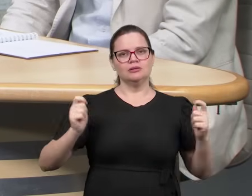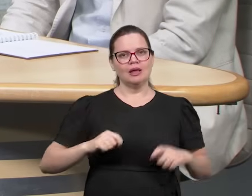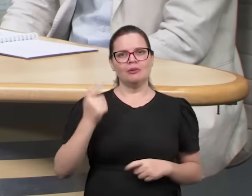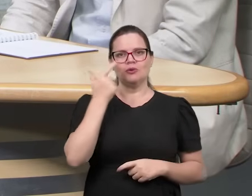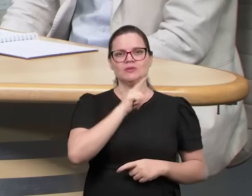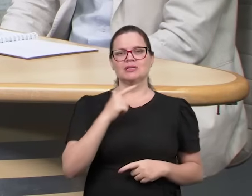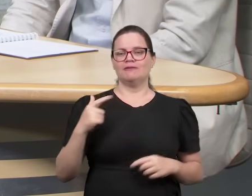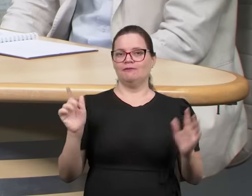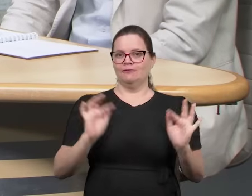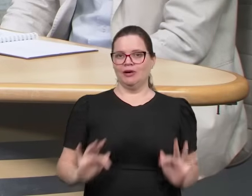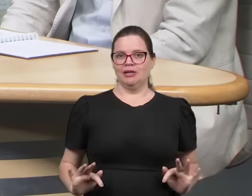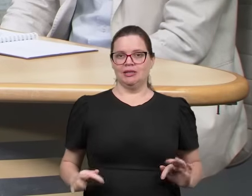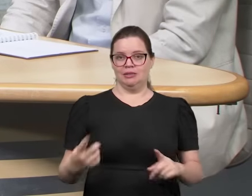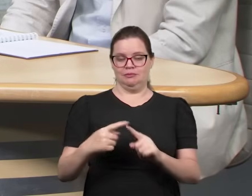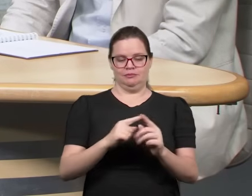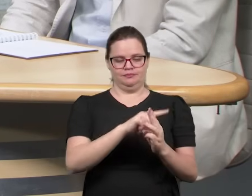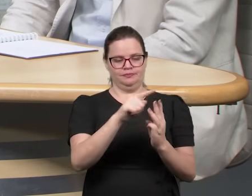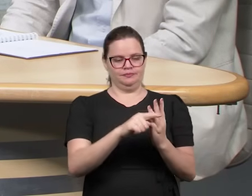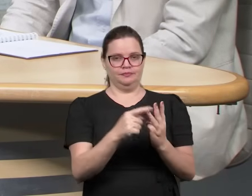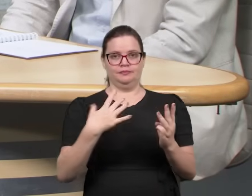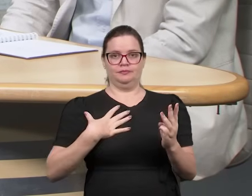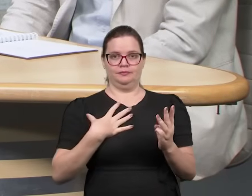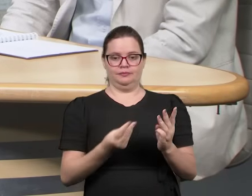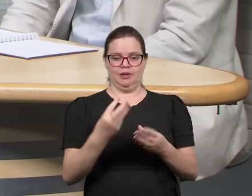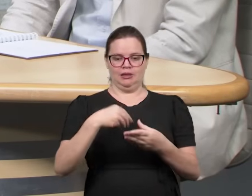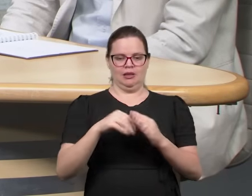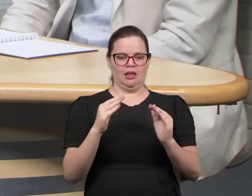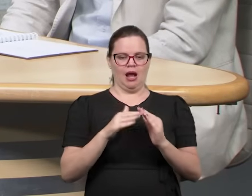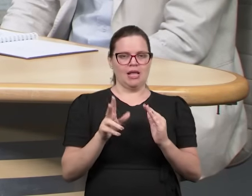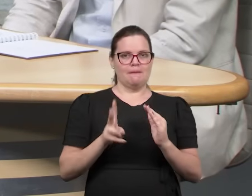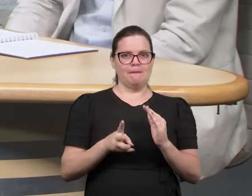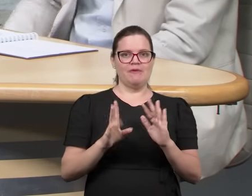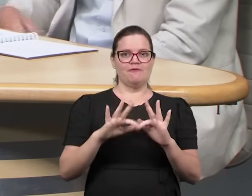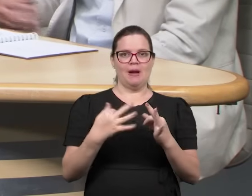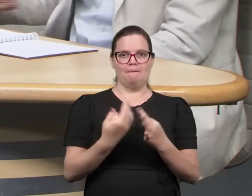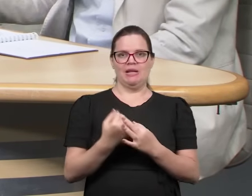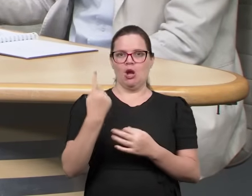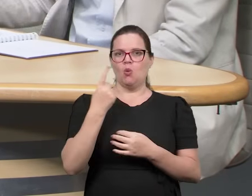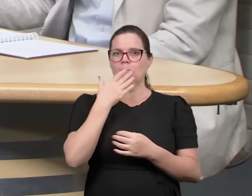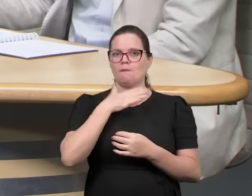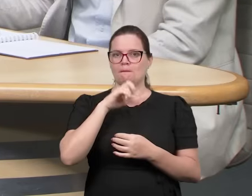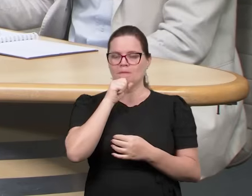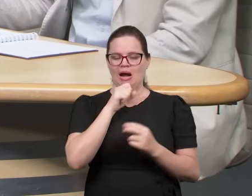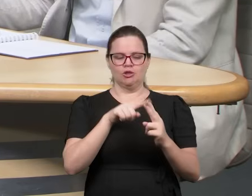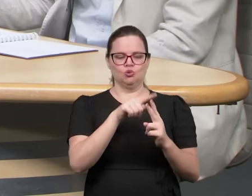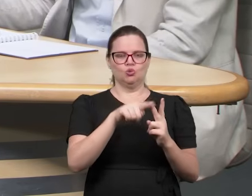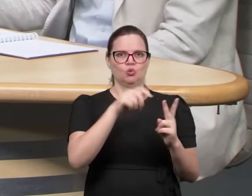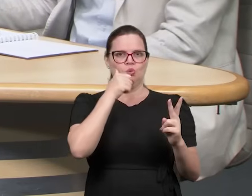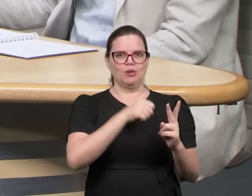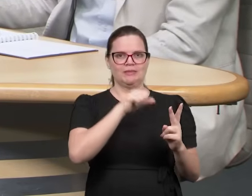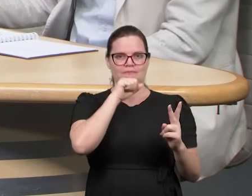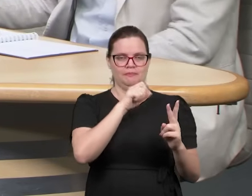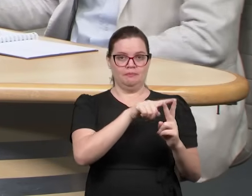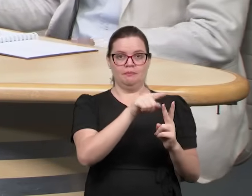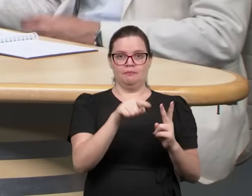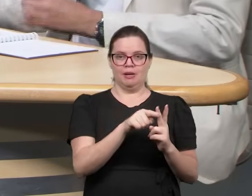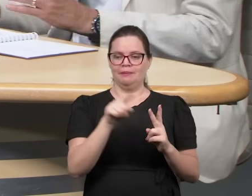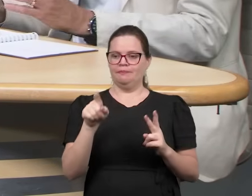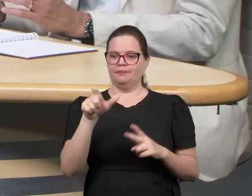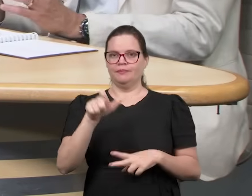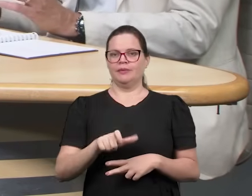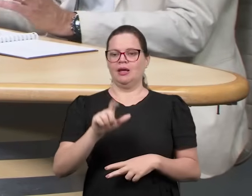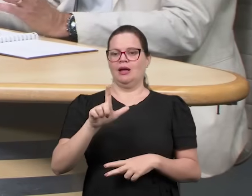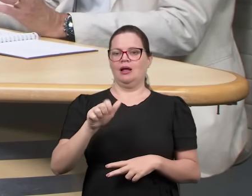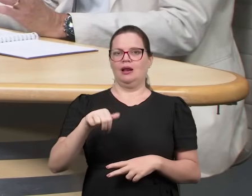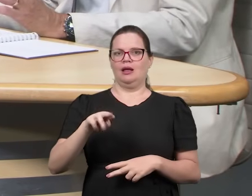filhos na mesma casa, mas com habilidades tão distintas e foram muito bem-sucedidos, né? E o pai, né,